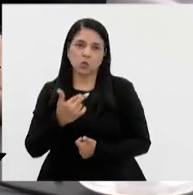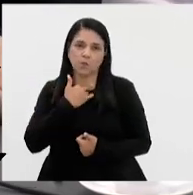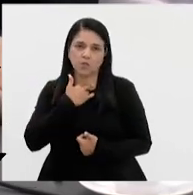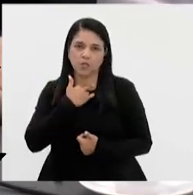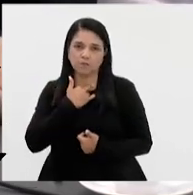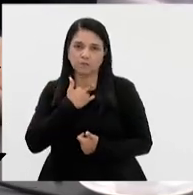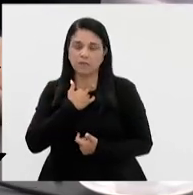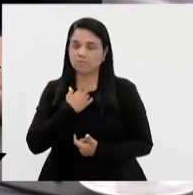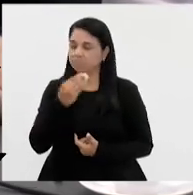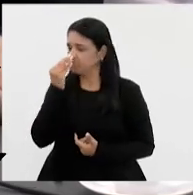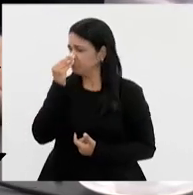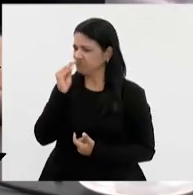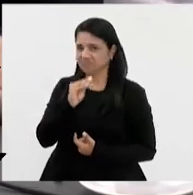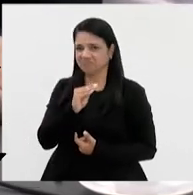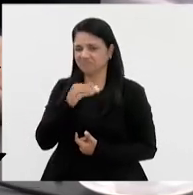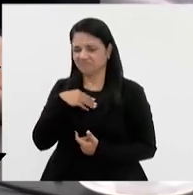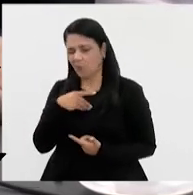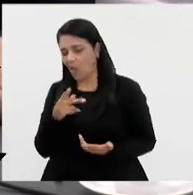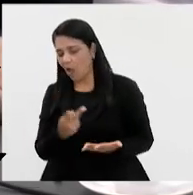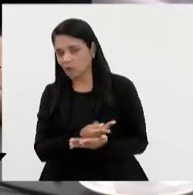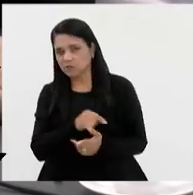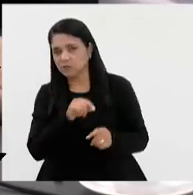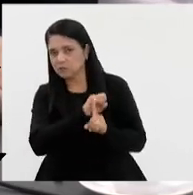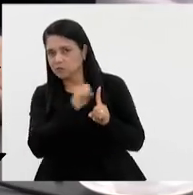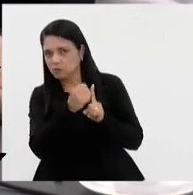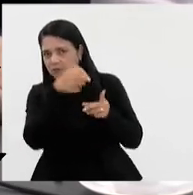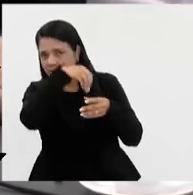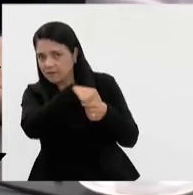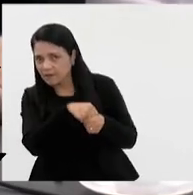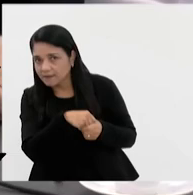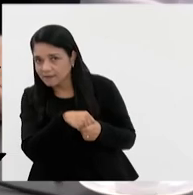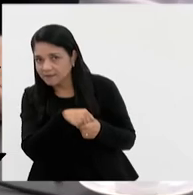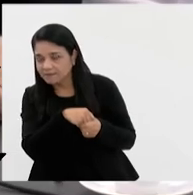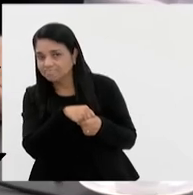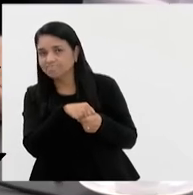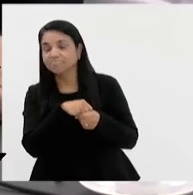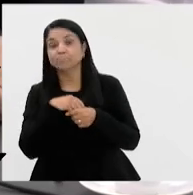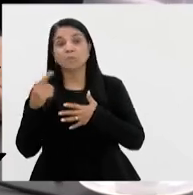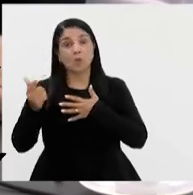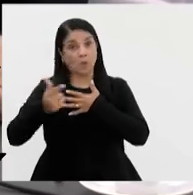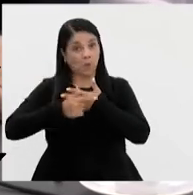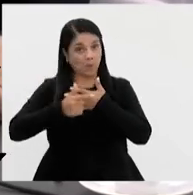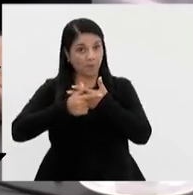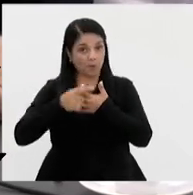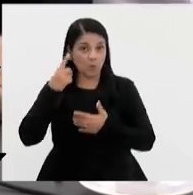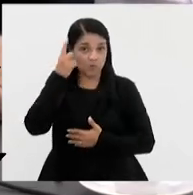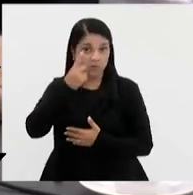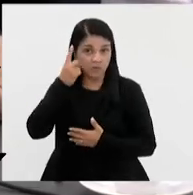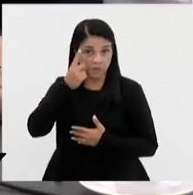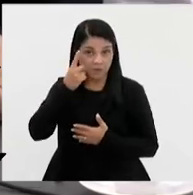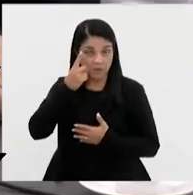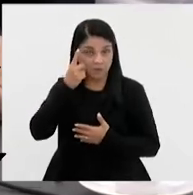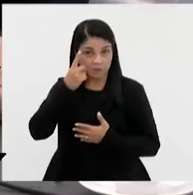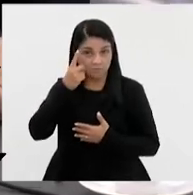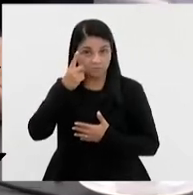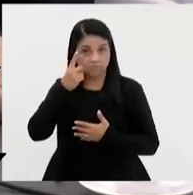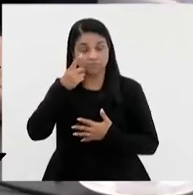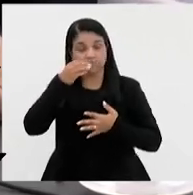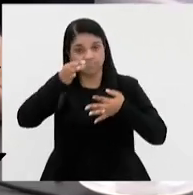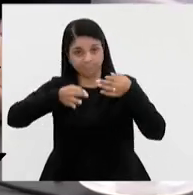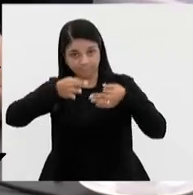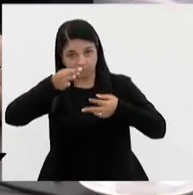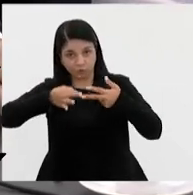para aquilo que está acontecendo na sociedade. E é nosso papel, enquanto legislador, trabalharmos